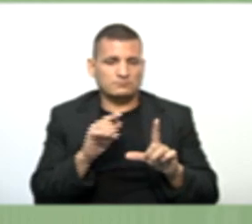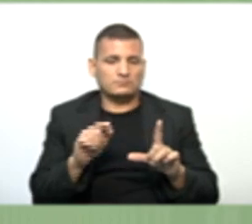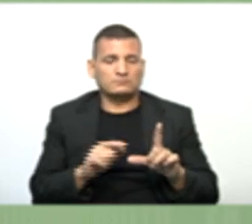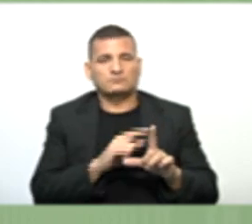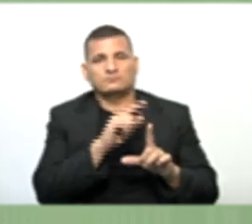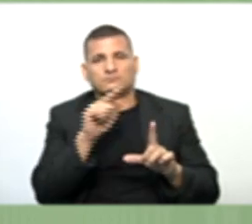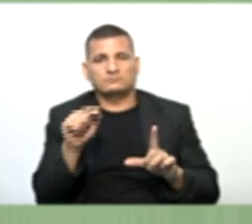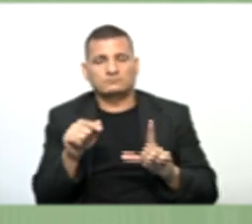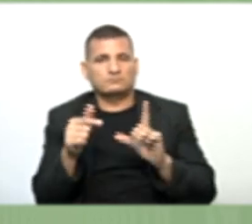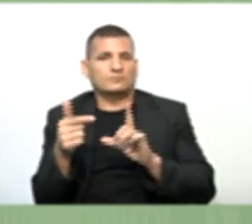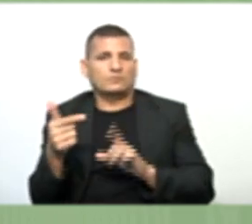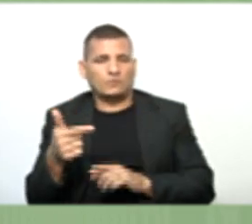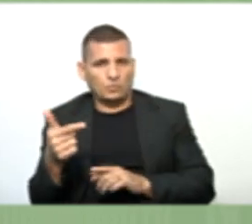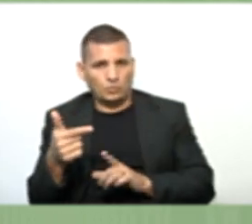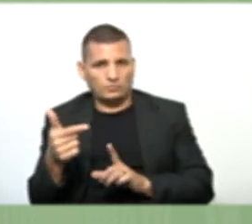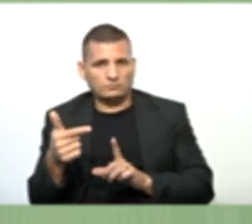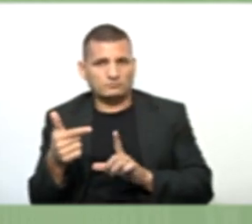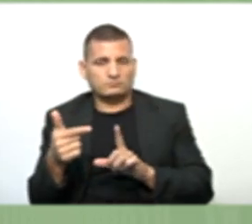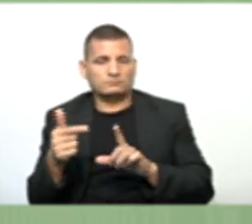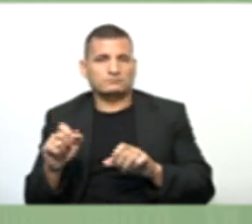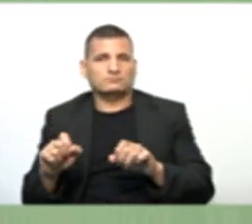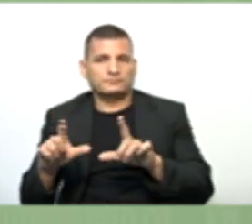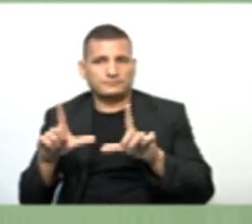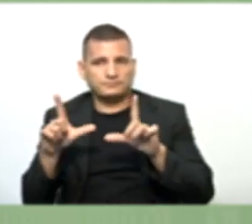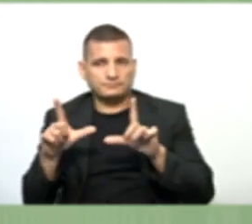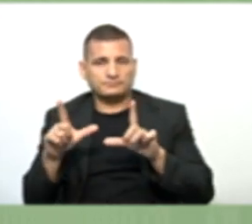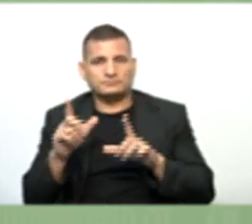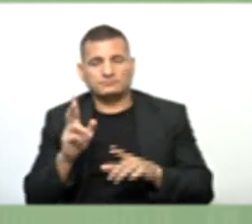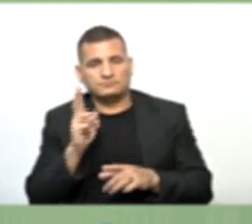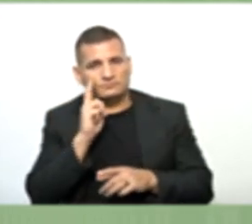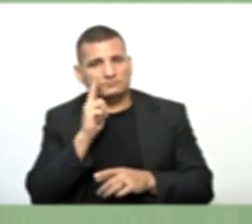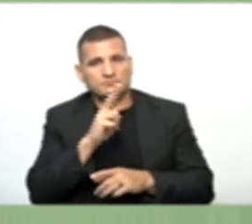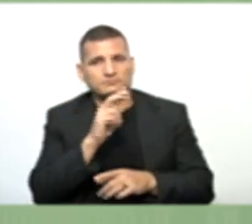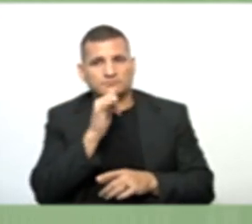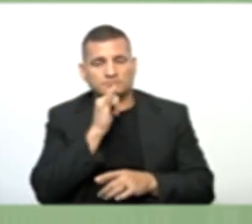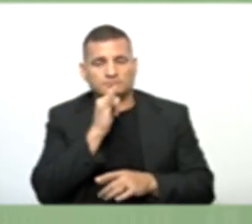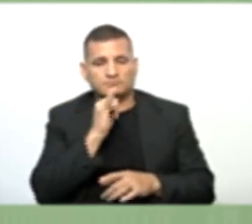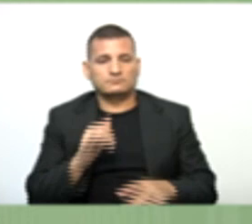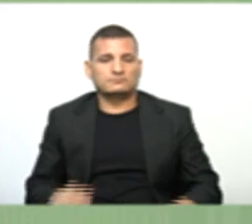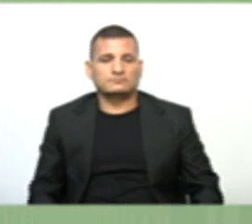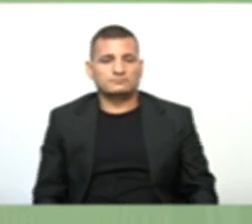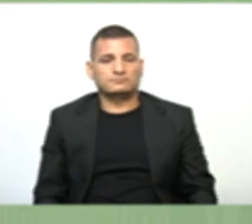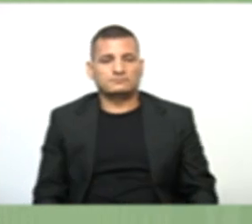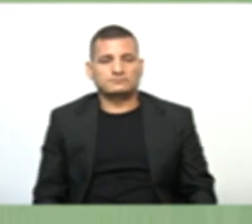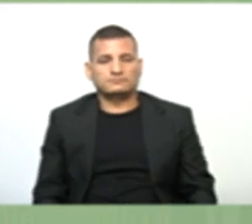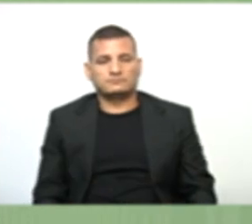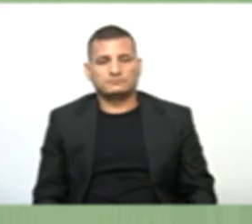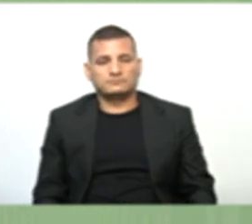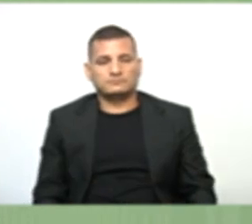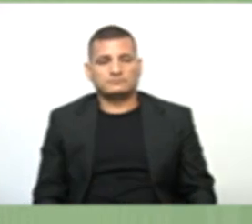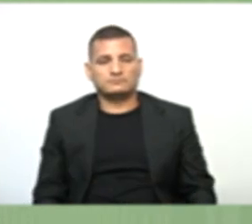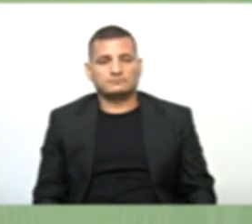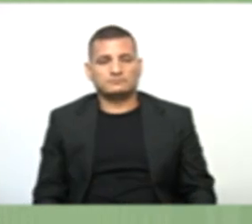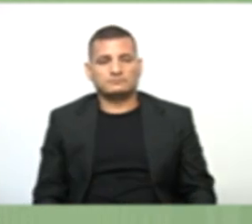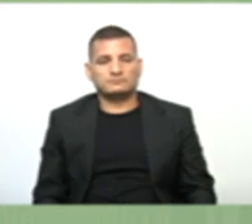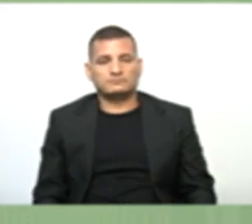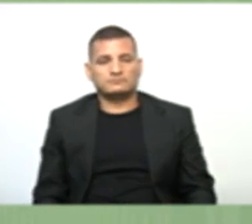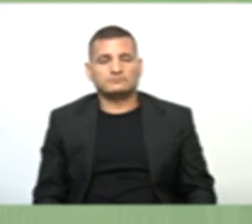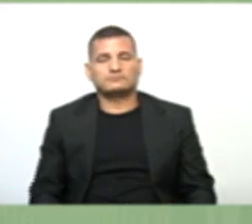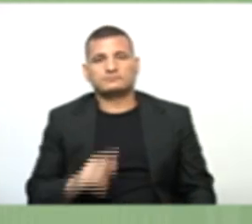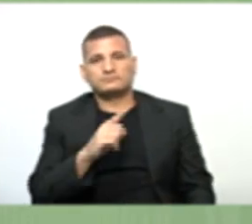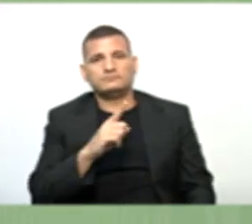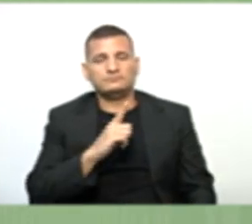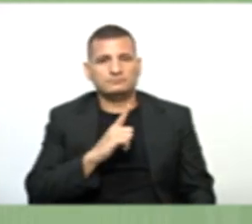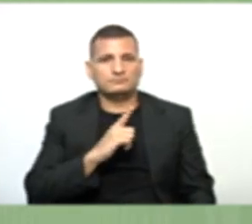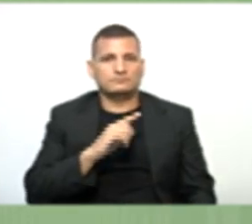comando, que é o comando 2, certo? Vamos ver um exemplo para isso. Então, aqui nós temos o comando for,